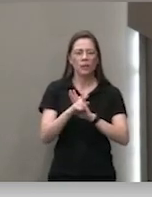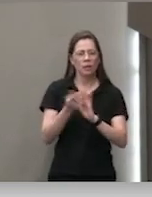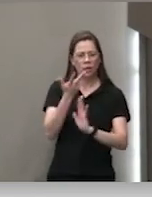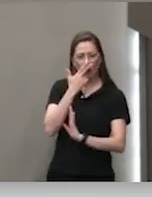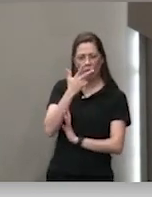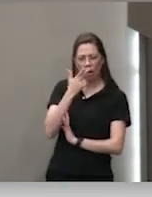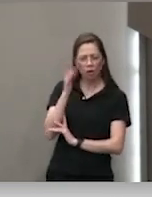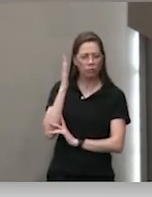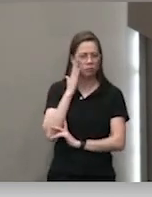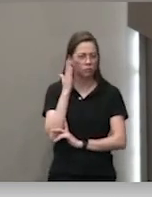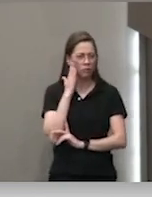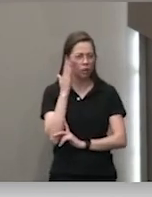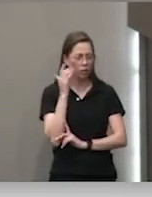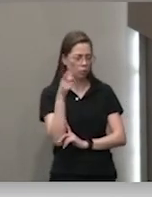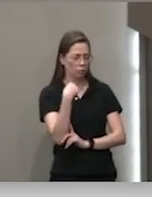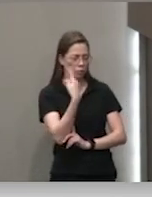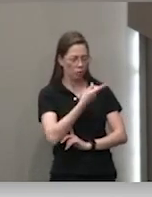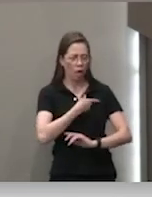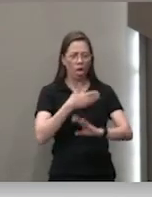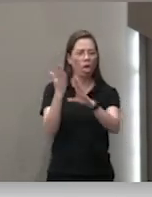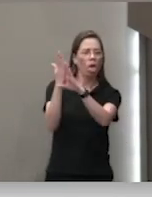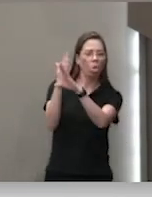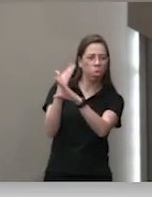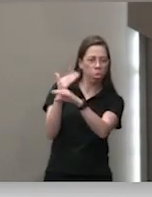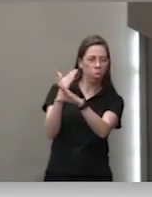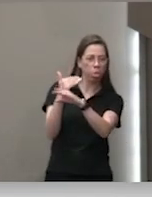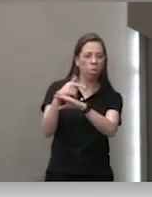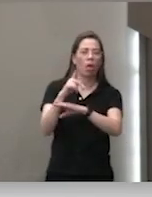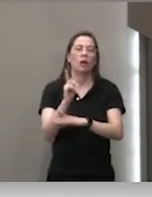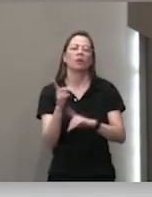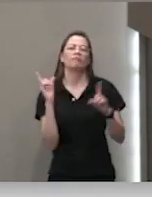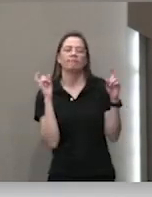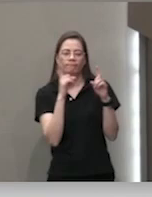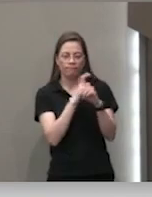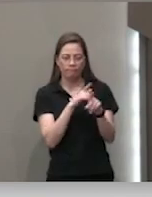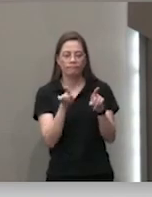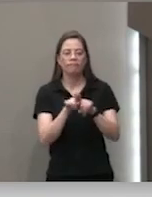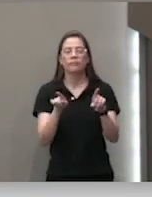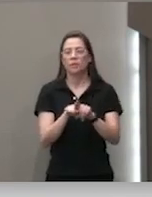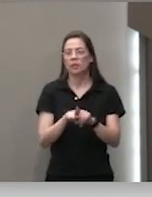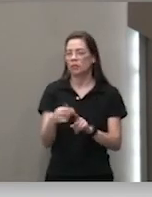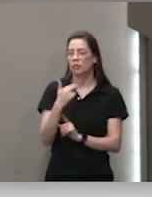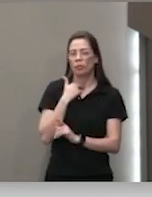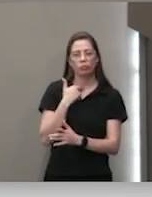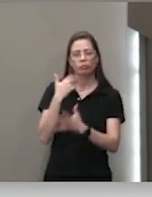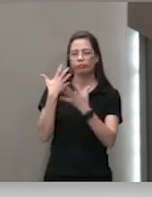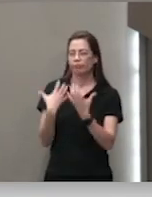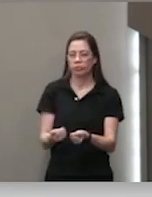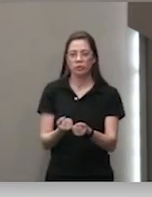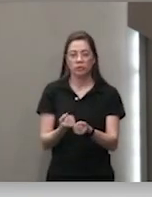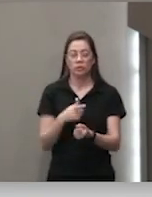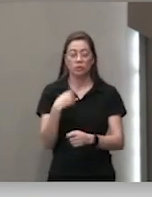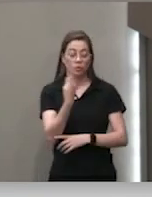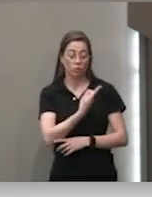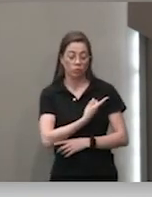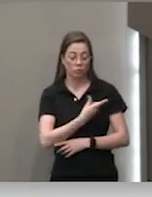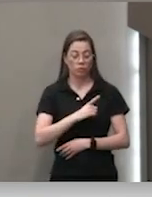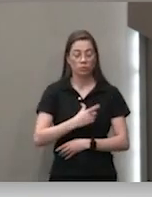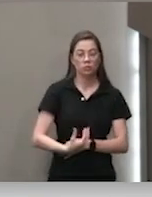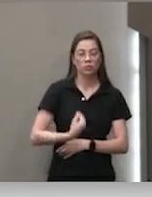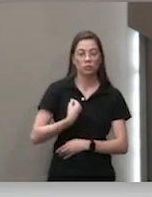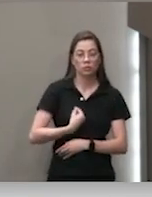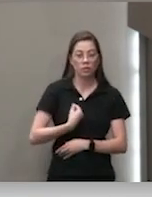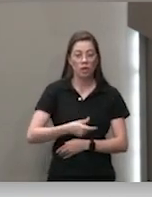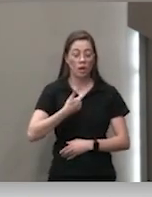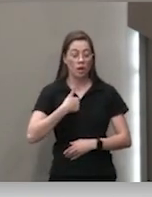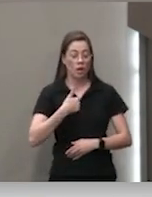de que a gente está aqui e não faz nada, isso é complicado, vereador Rufa, e não dá para admitir. Isso não dá para admitir. Nós estamos aqui,